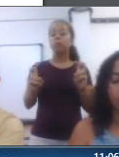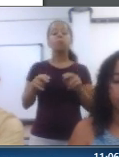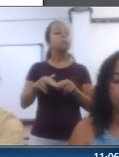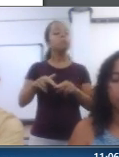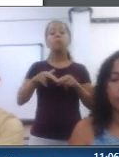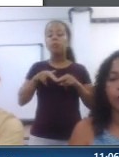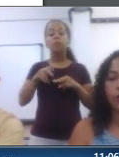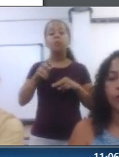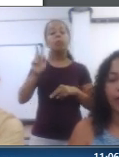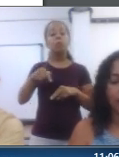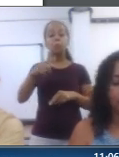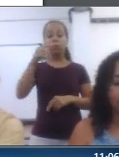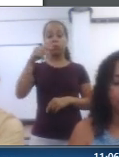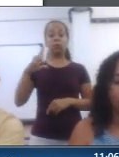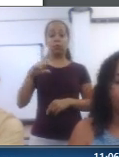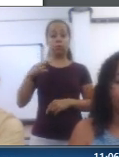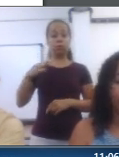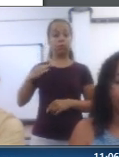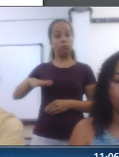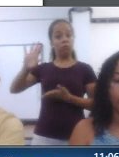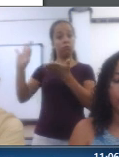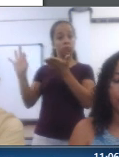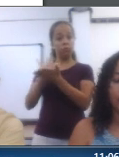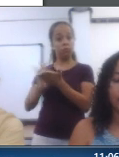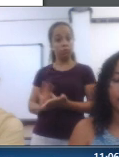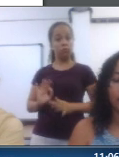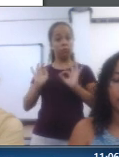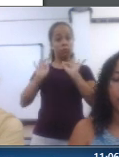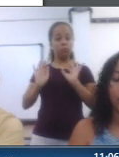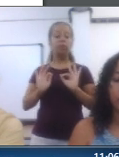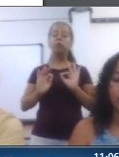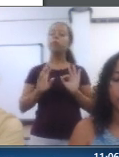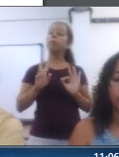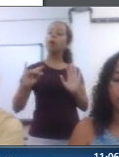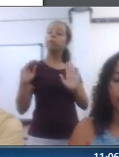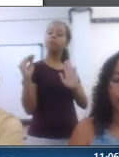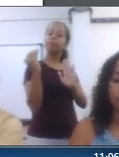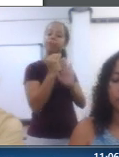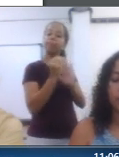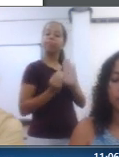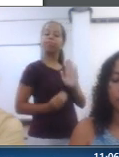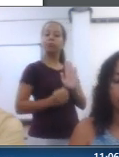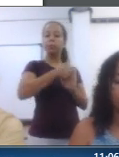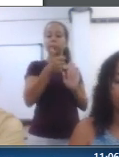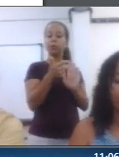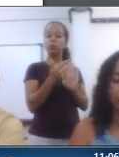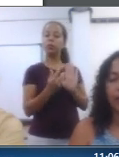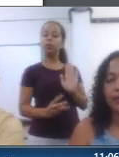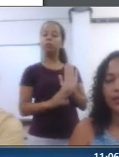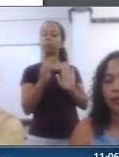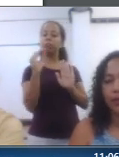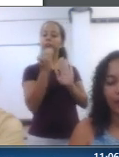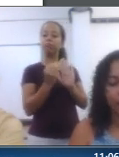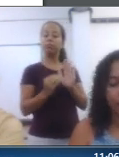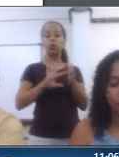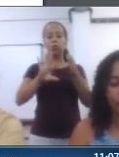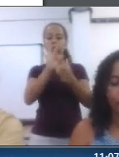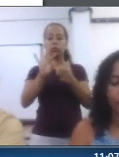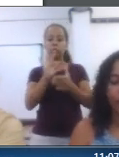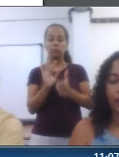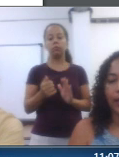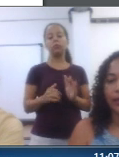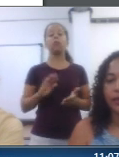candidatos com inscrições homologadas para compor a lista na qual serão convocados os estudantes para a realização da